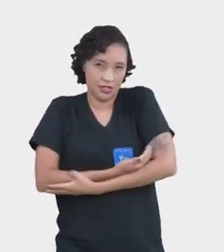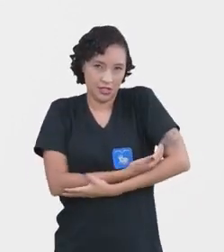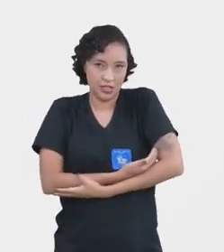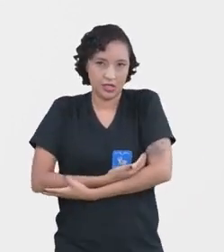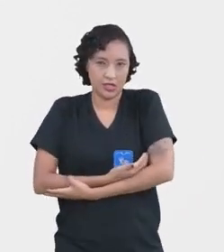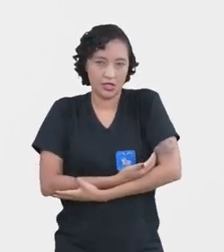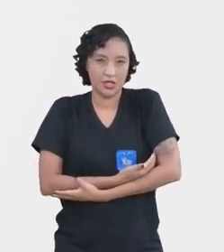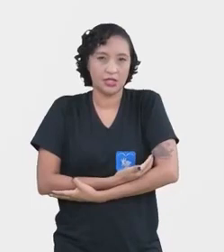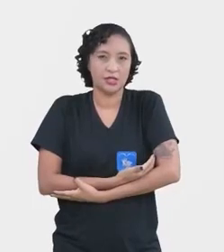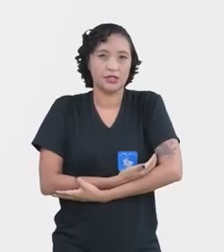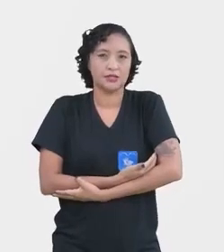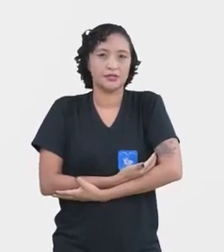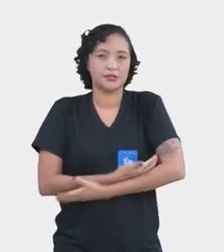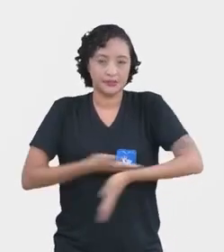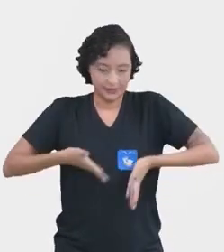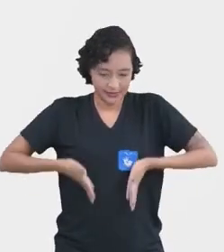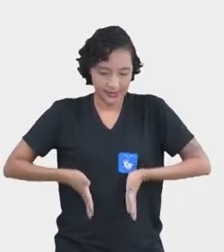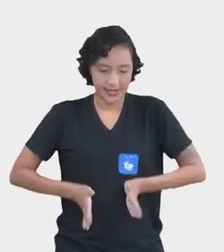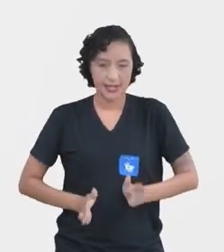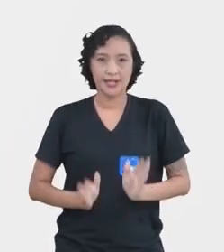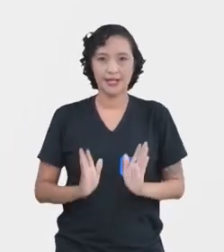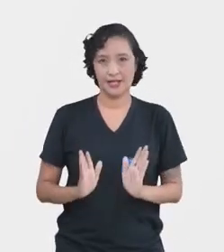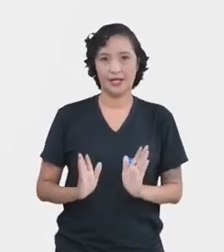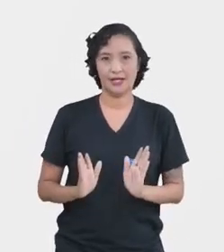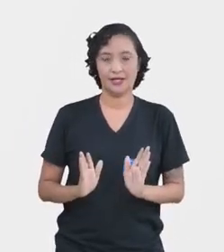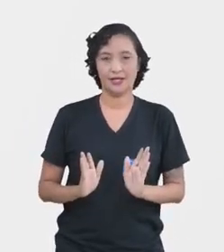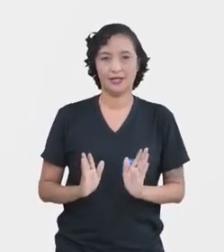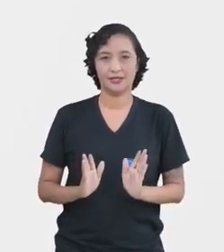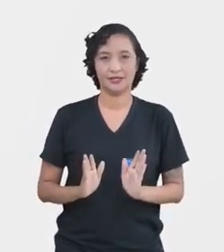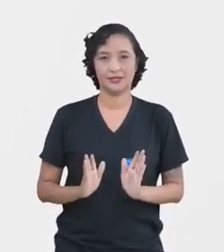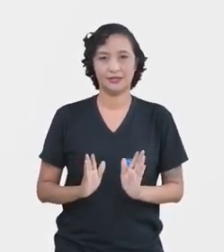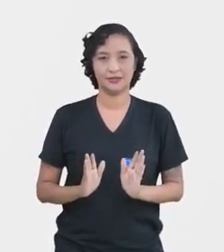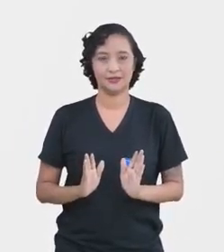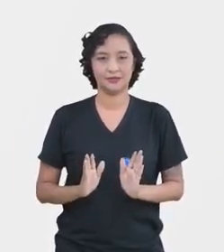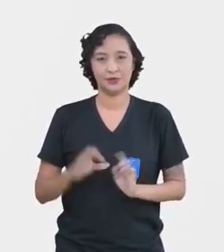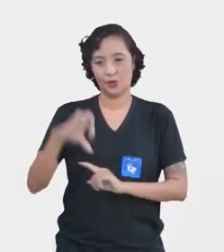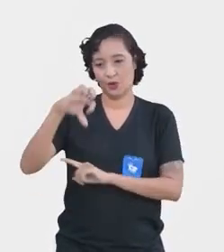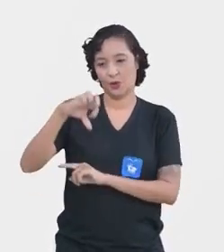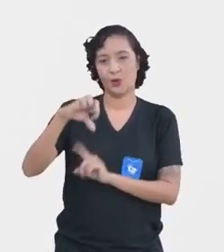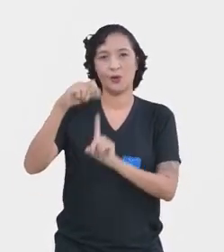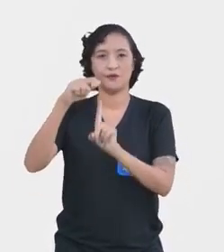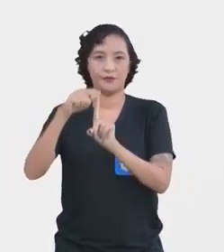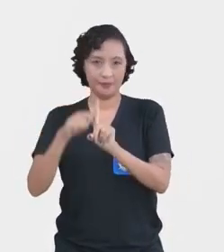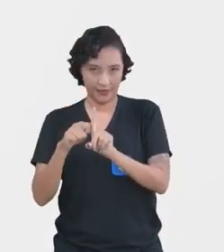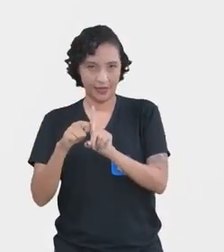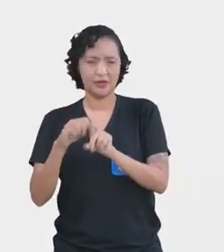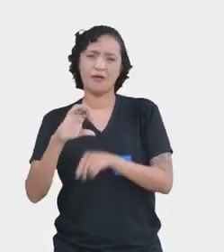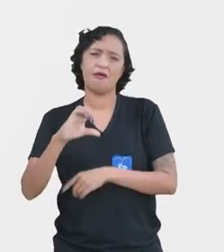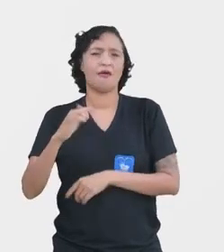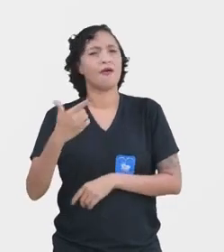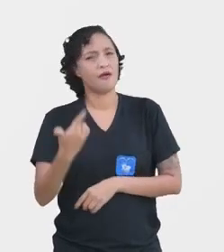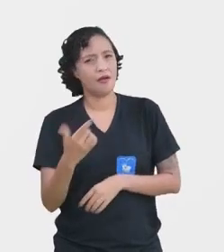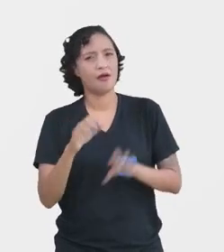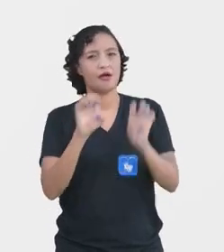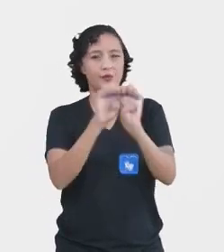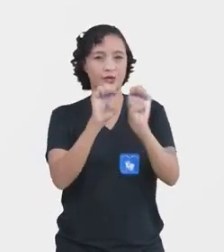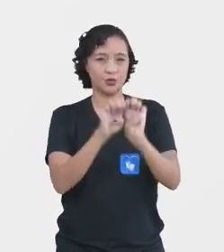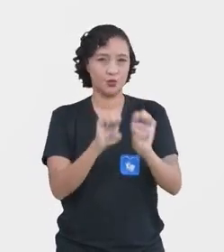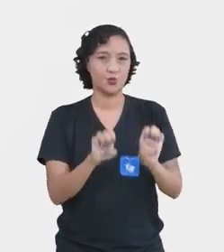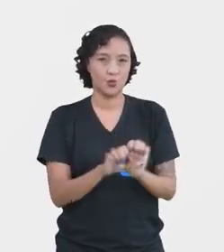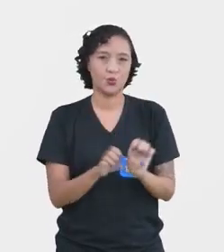estrutura mais alongadas, até um acomodamento de 9 meses, claro que ela tem toda uma estrutura muito mais